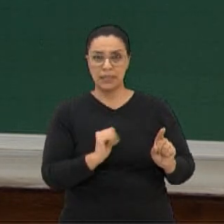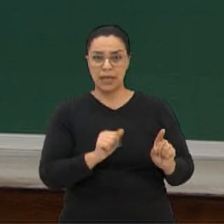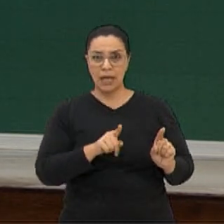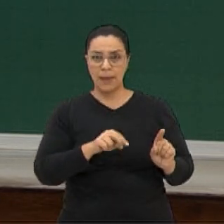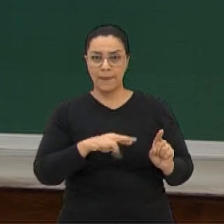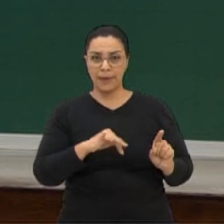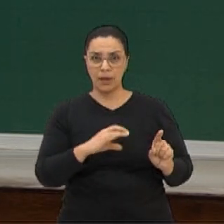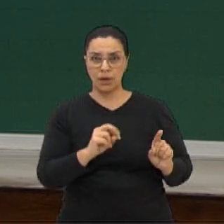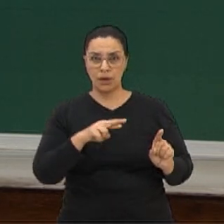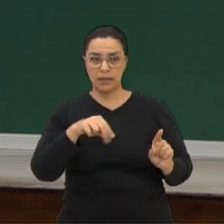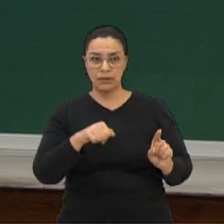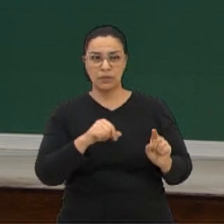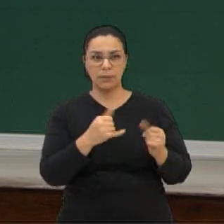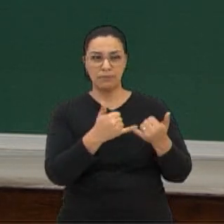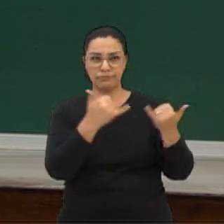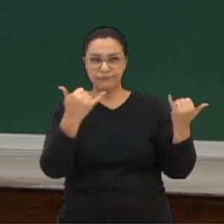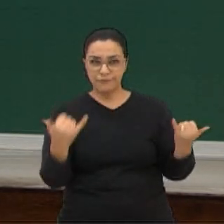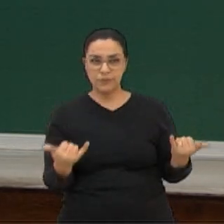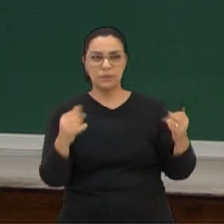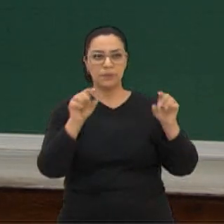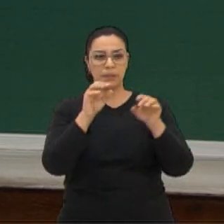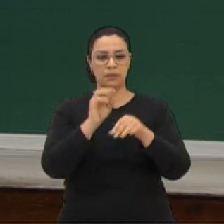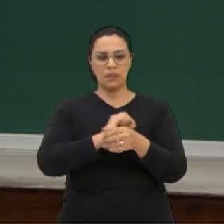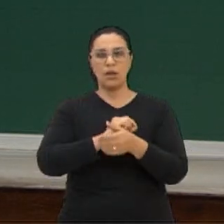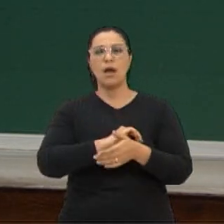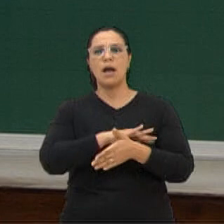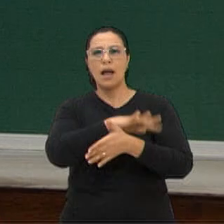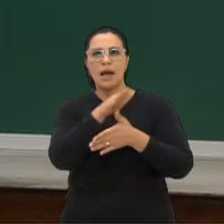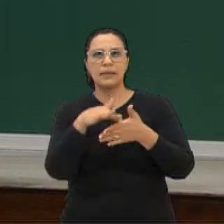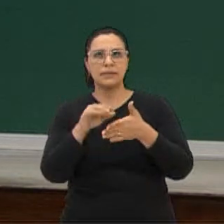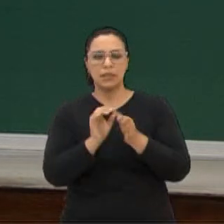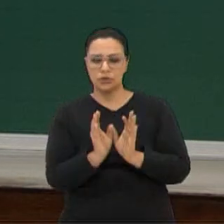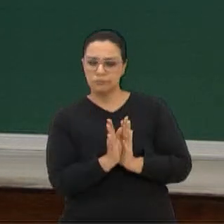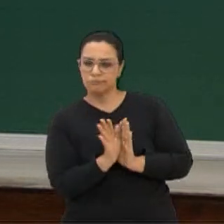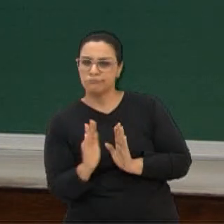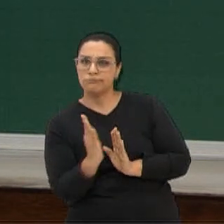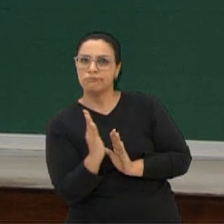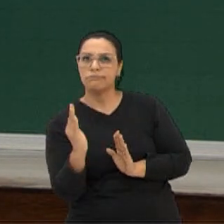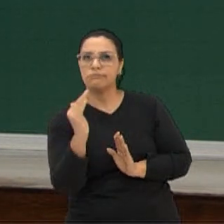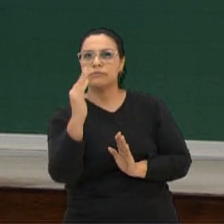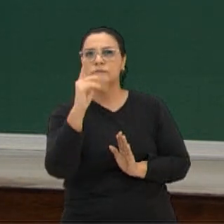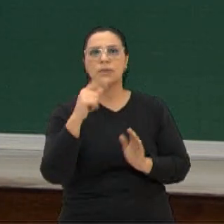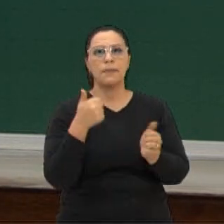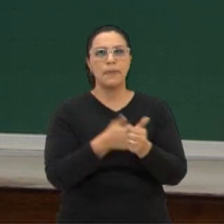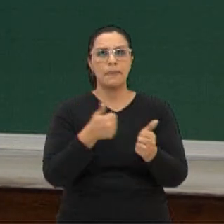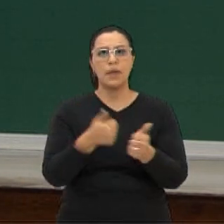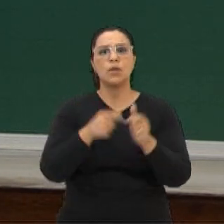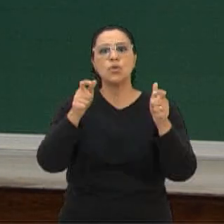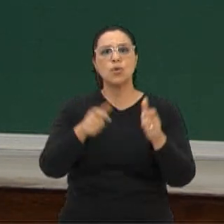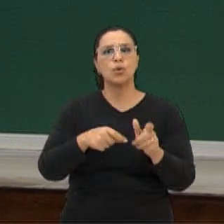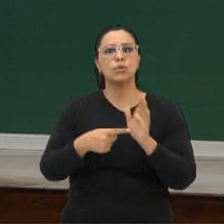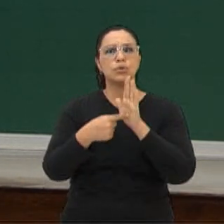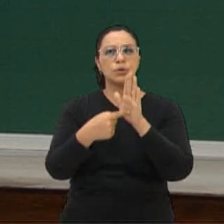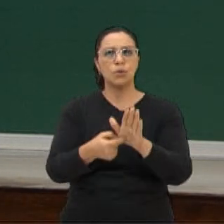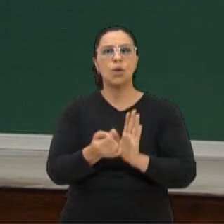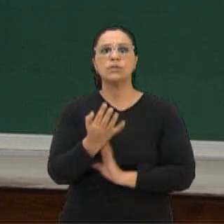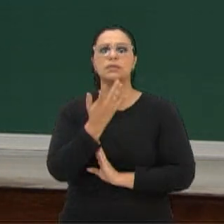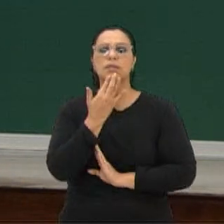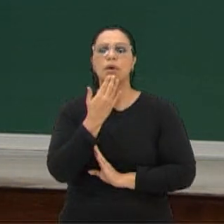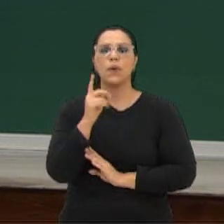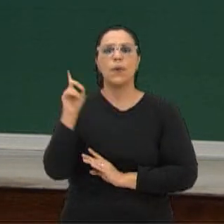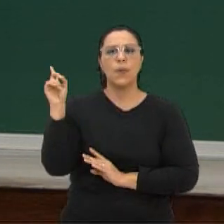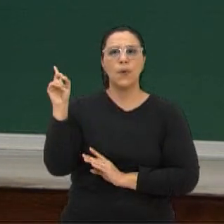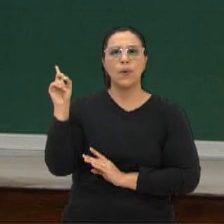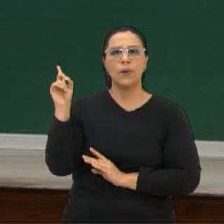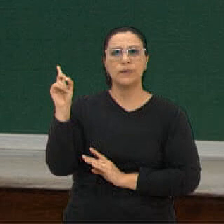também destacado. E aí nós temos a Mata Atlântica como sendo a formação vegetal, ó, que está identificada